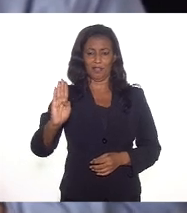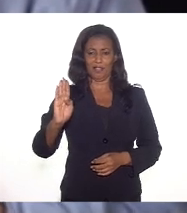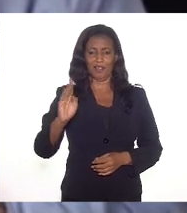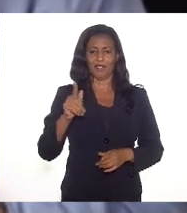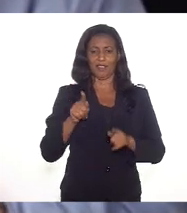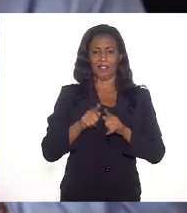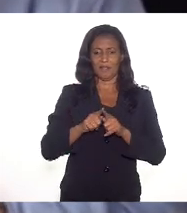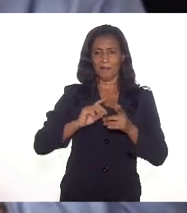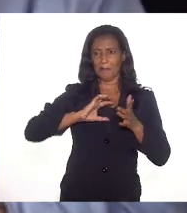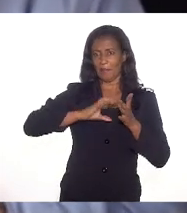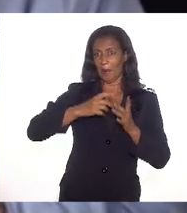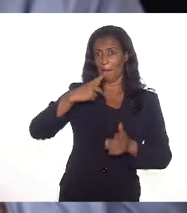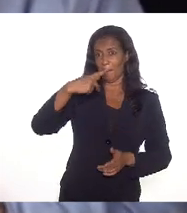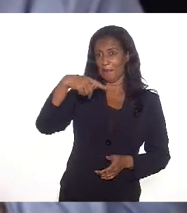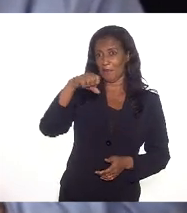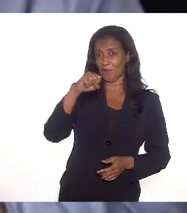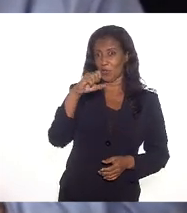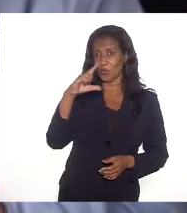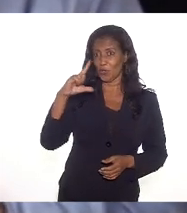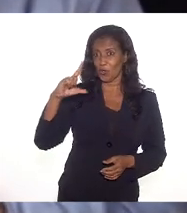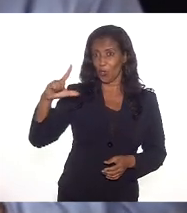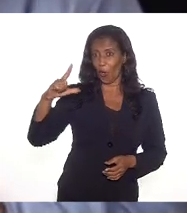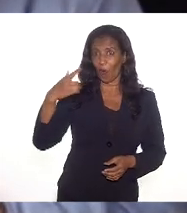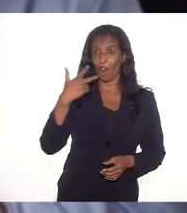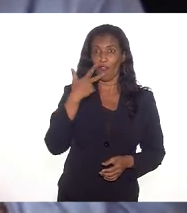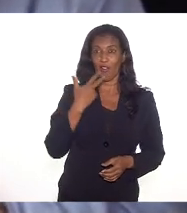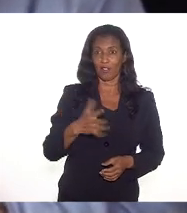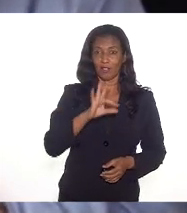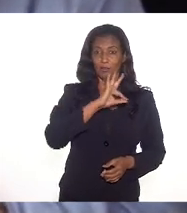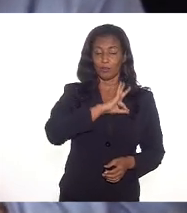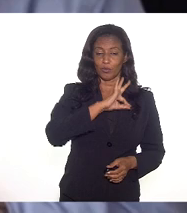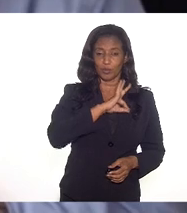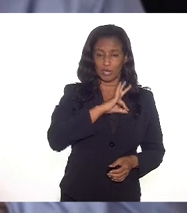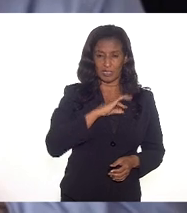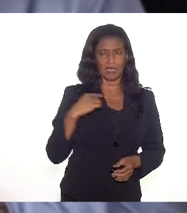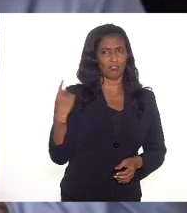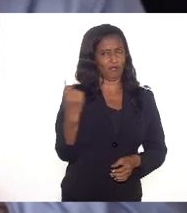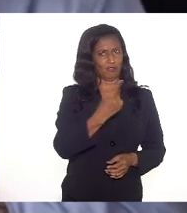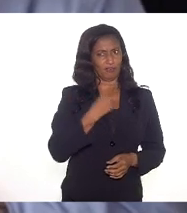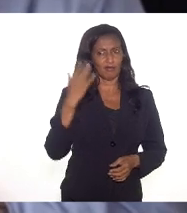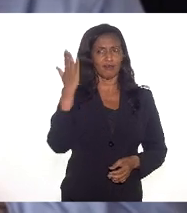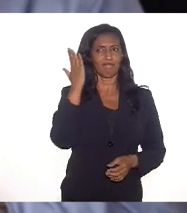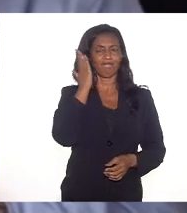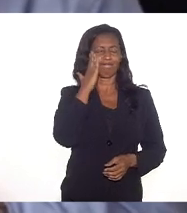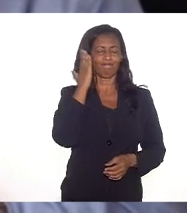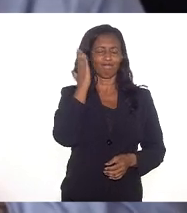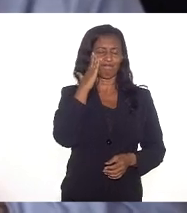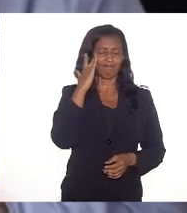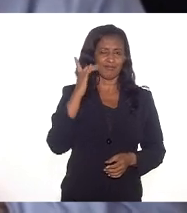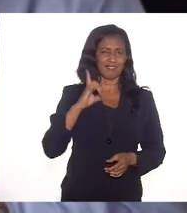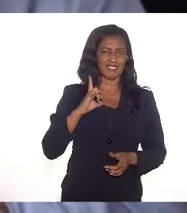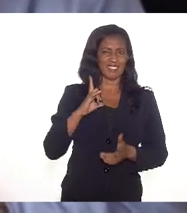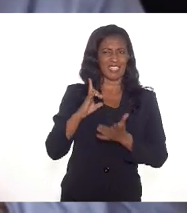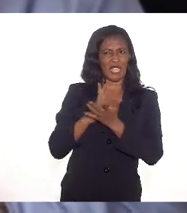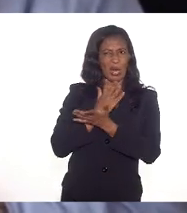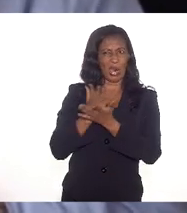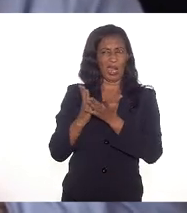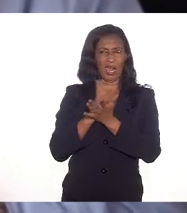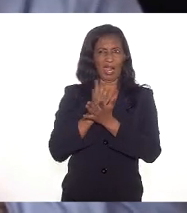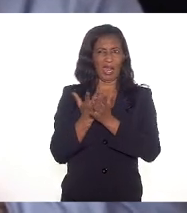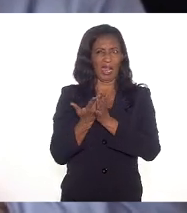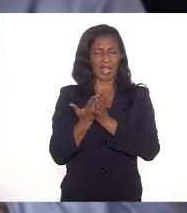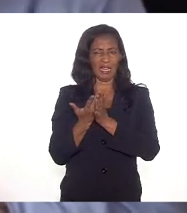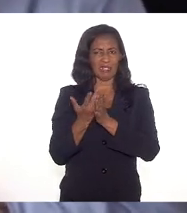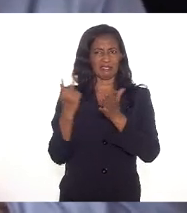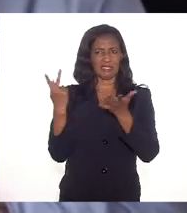vindo do PSOL, com relação à polícia, nós já sabemos que tem alguma arapongagem. E